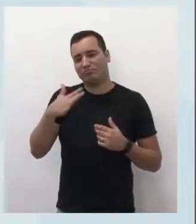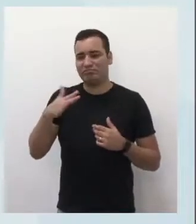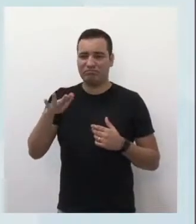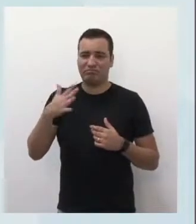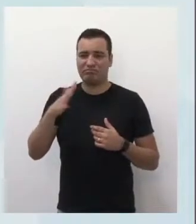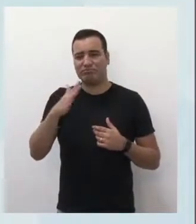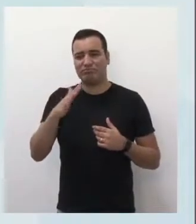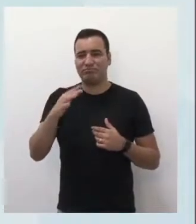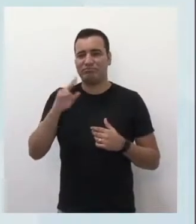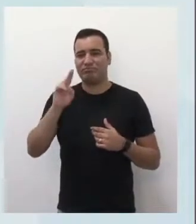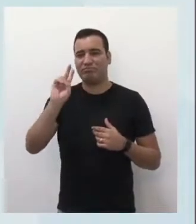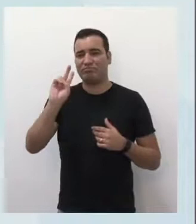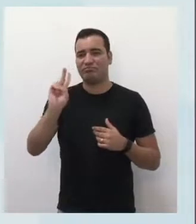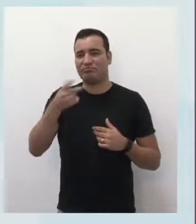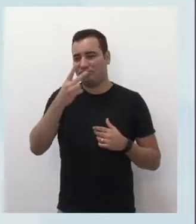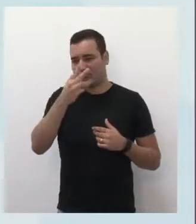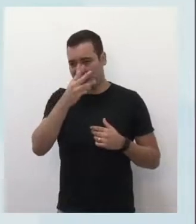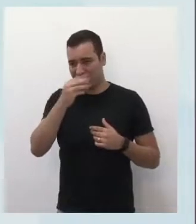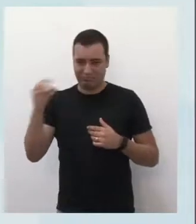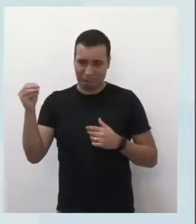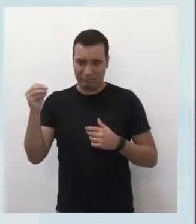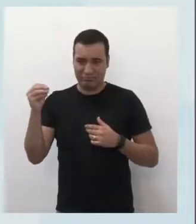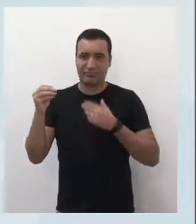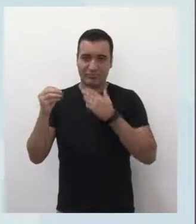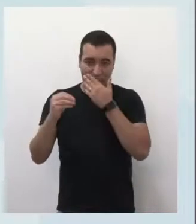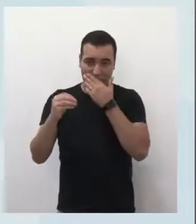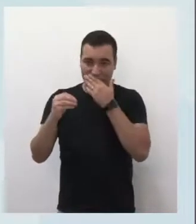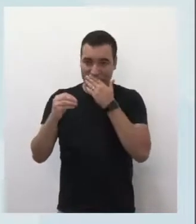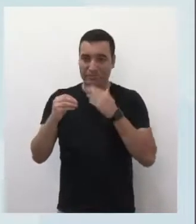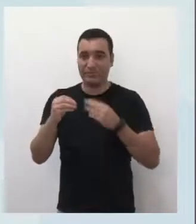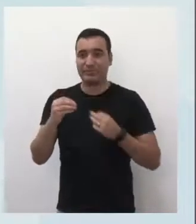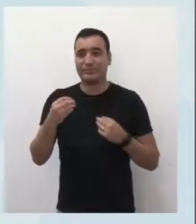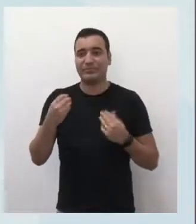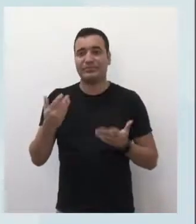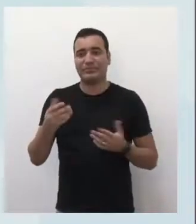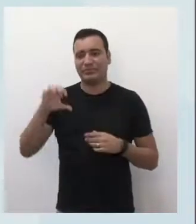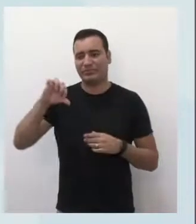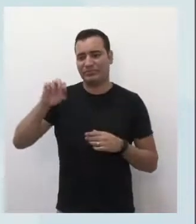uns 2.300. Eficiência energética 95, não acredito.